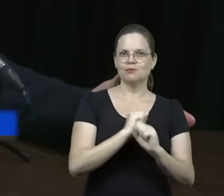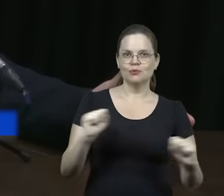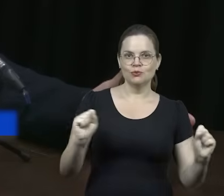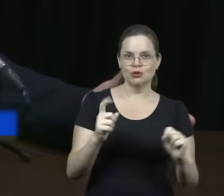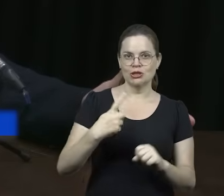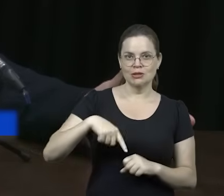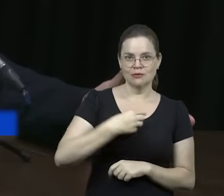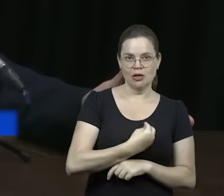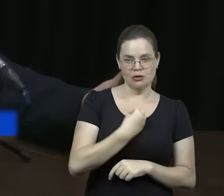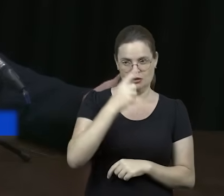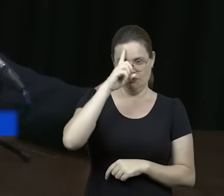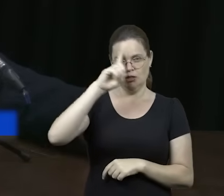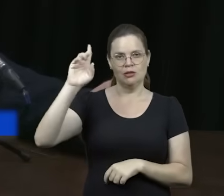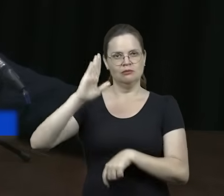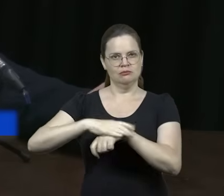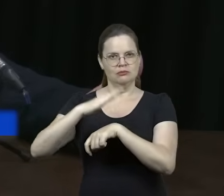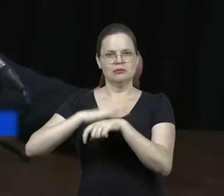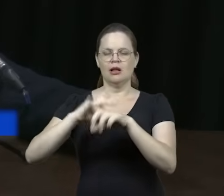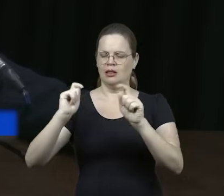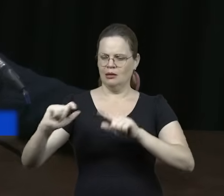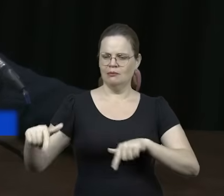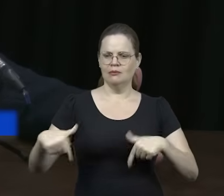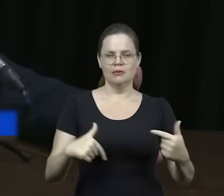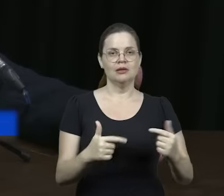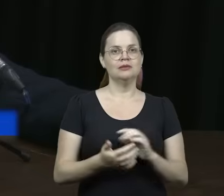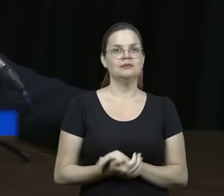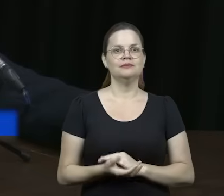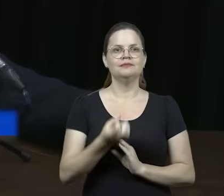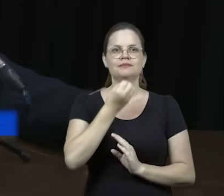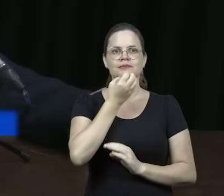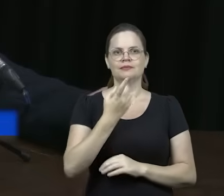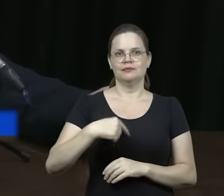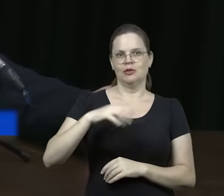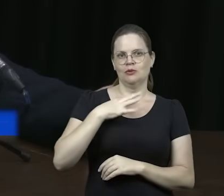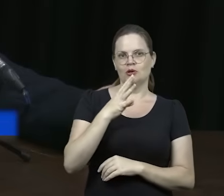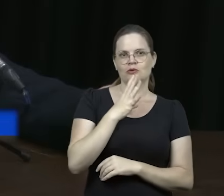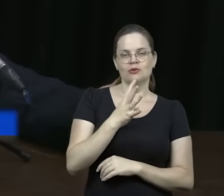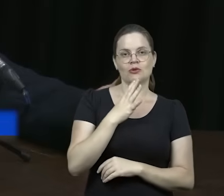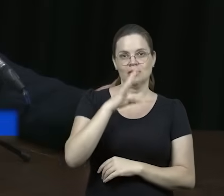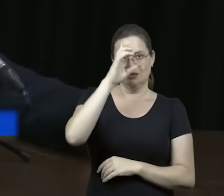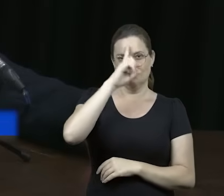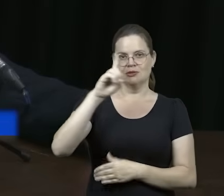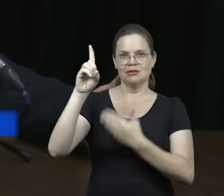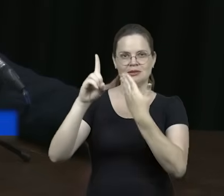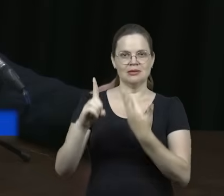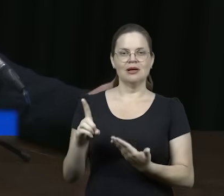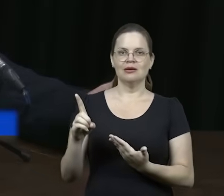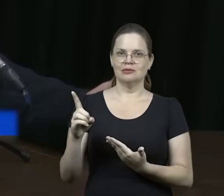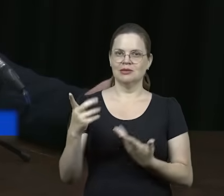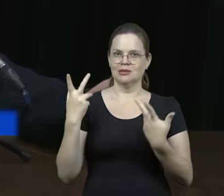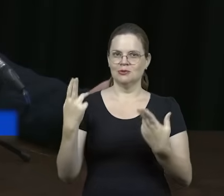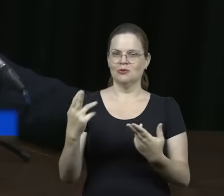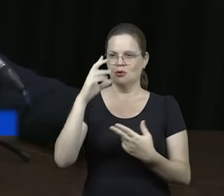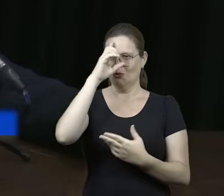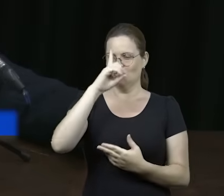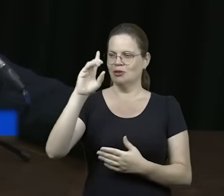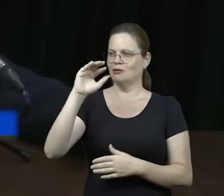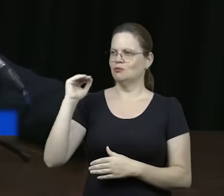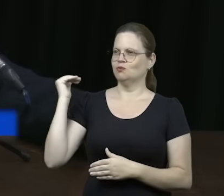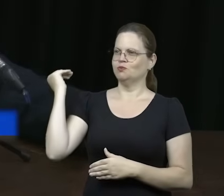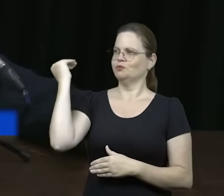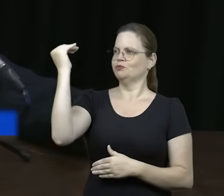na nossa vida. E como é bom nós conhecermos Deus dessa maneira, não é, pastor Leonardo? Como o Deus